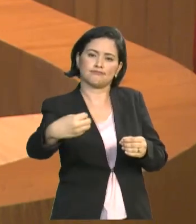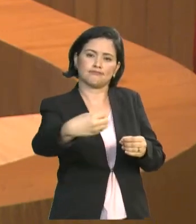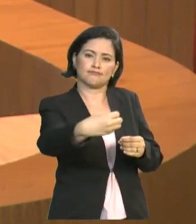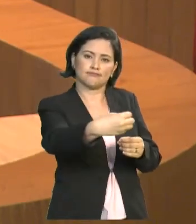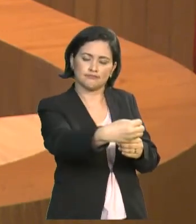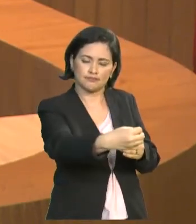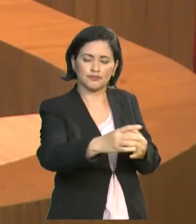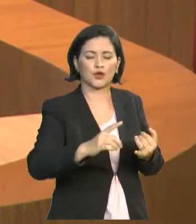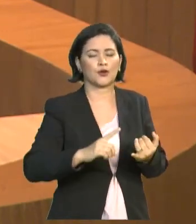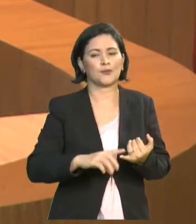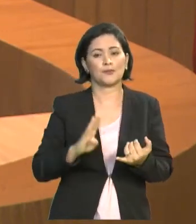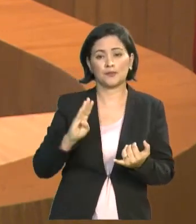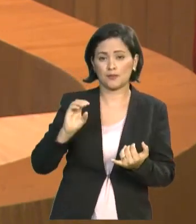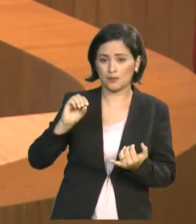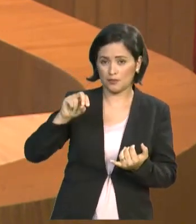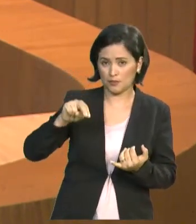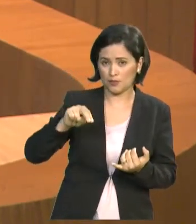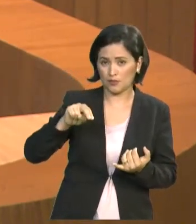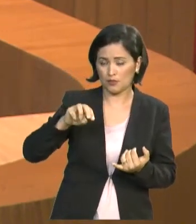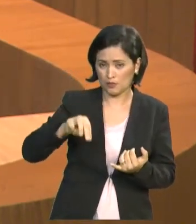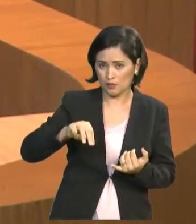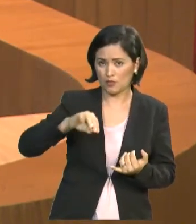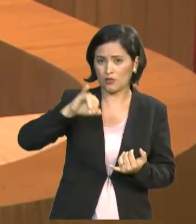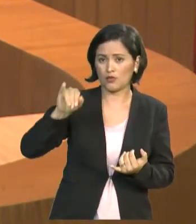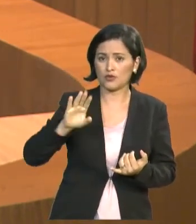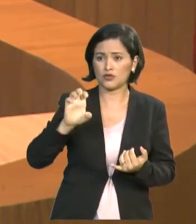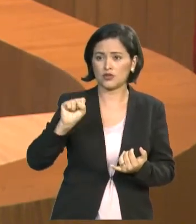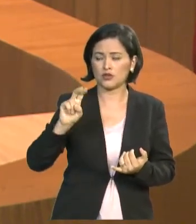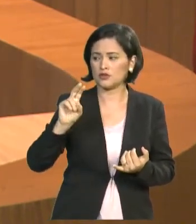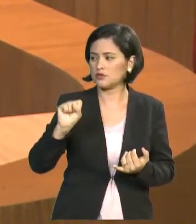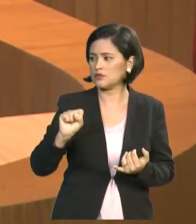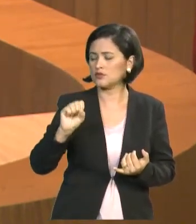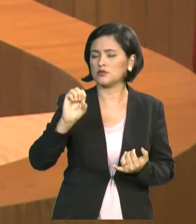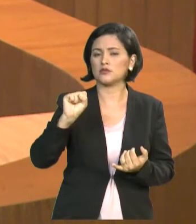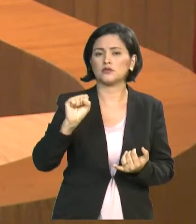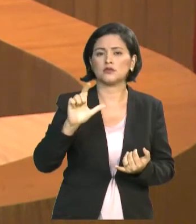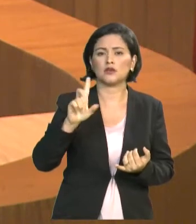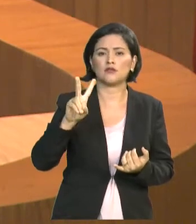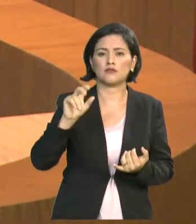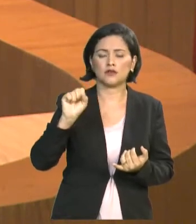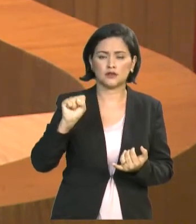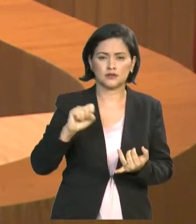Bom Jardim, Arame, Alto Alegre e Santa Luzia.